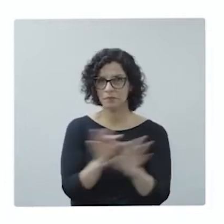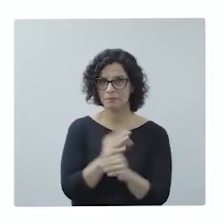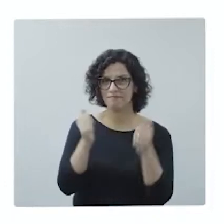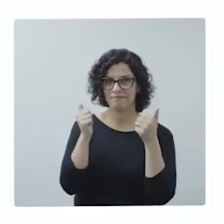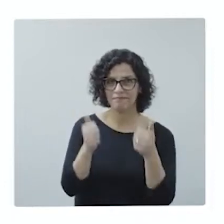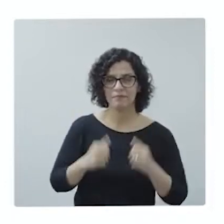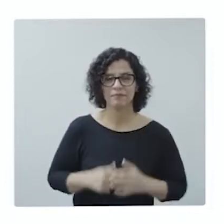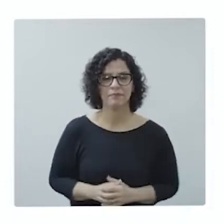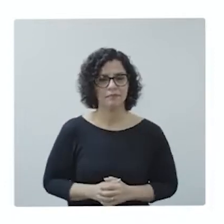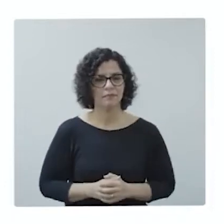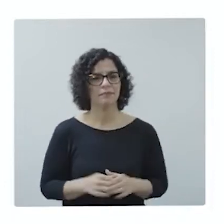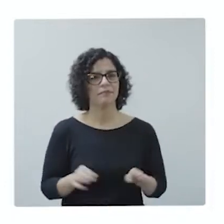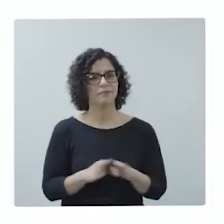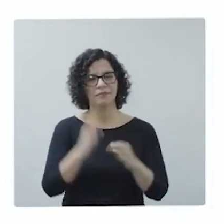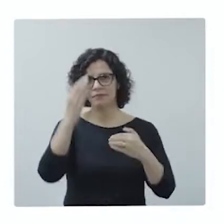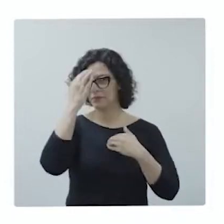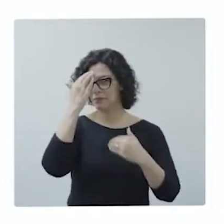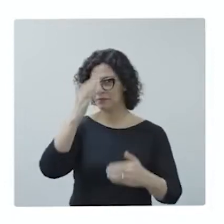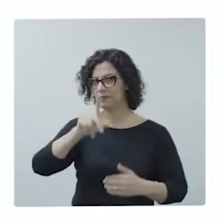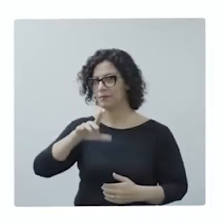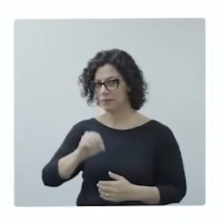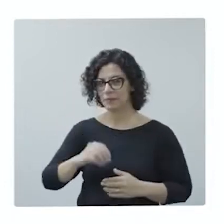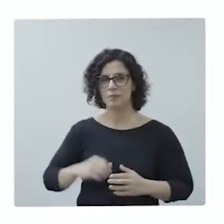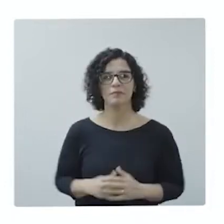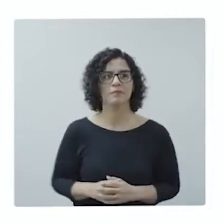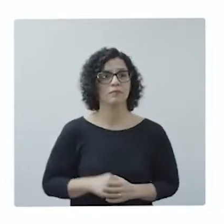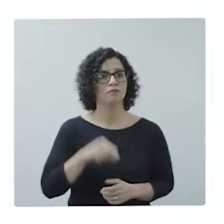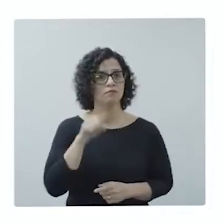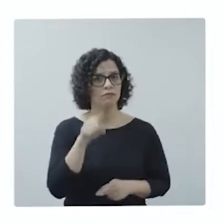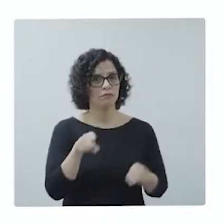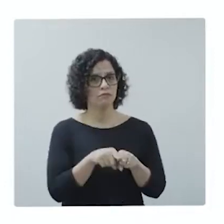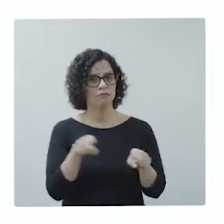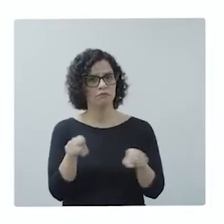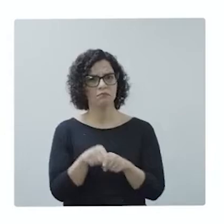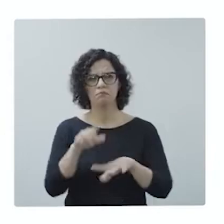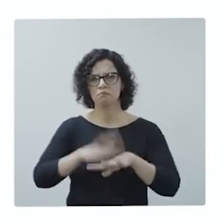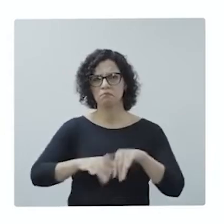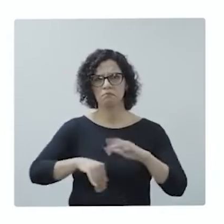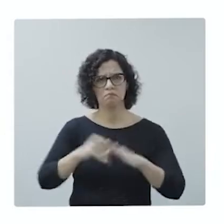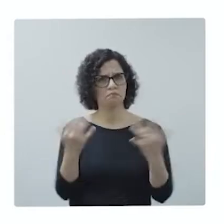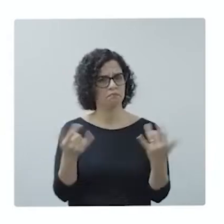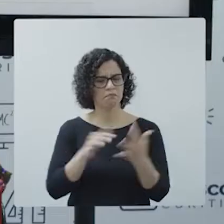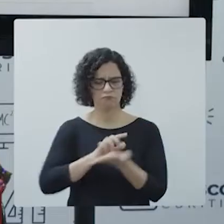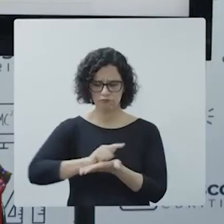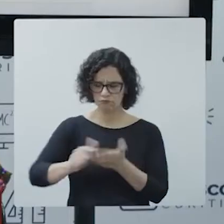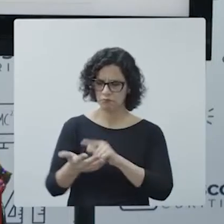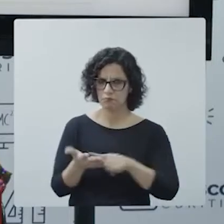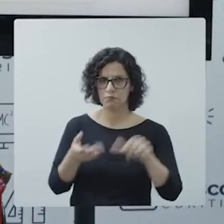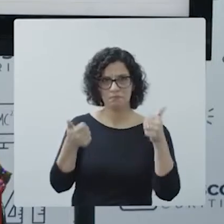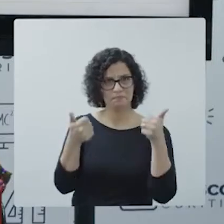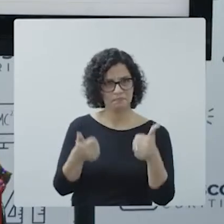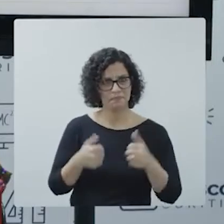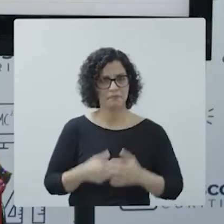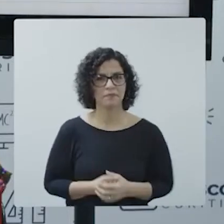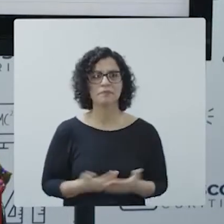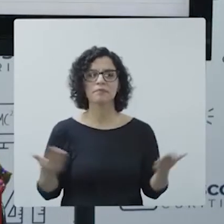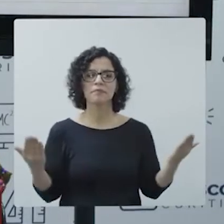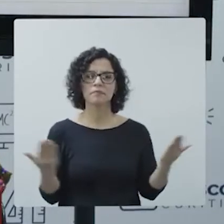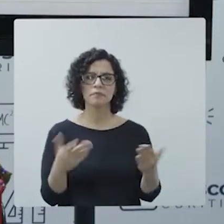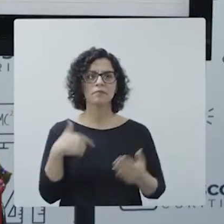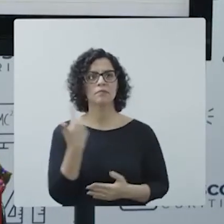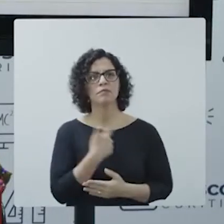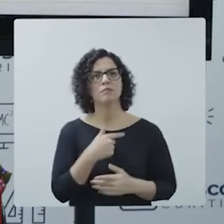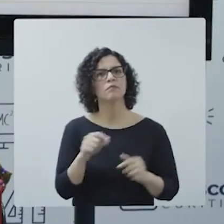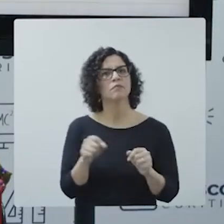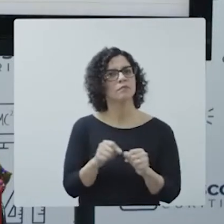Muito bem! Muito obrigada, Léo. Você lava muito bem suas mãos, certo? E agora